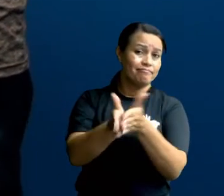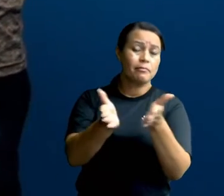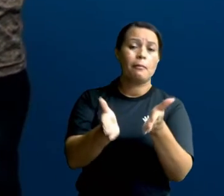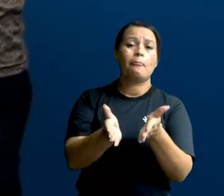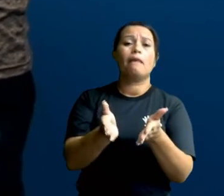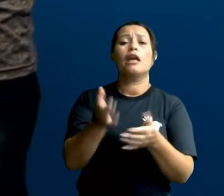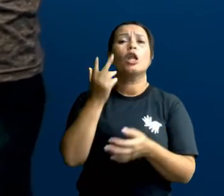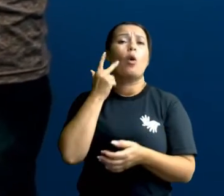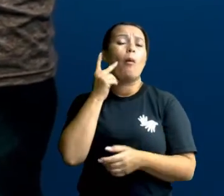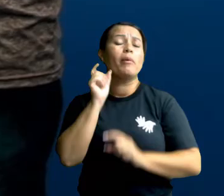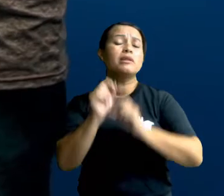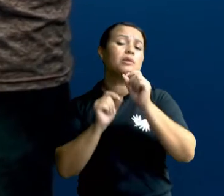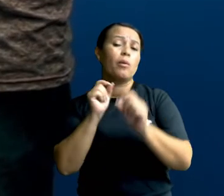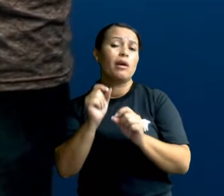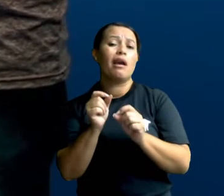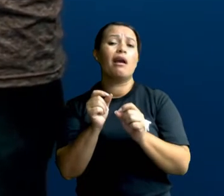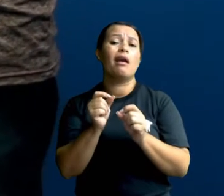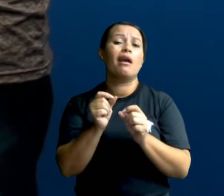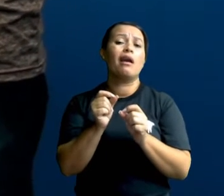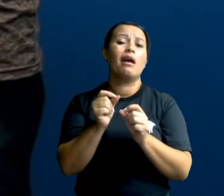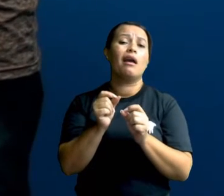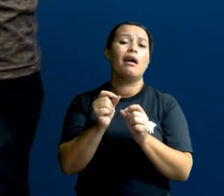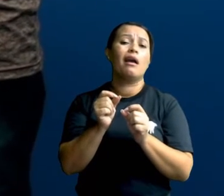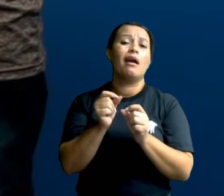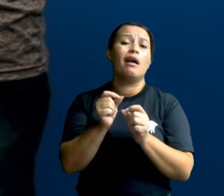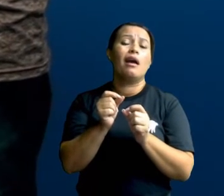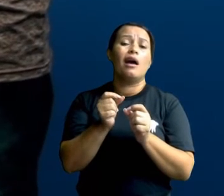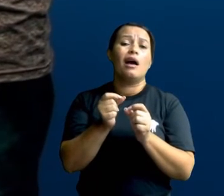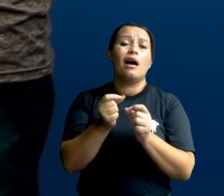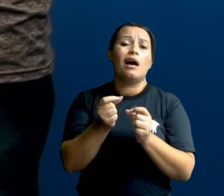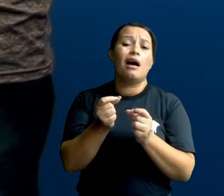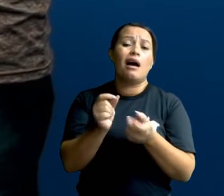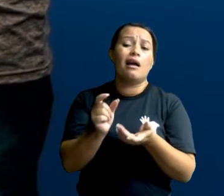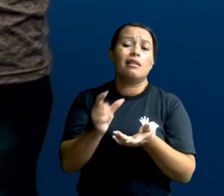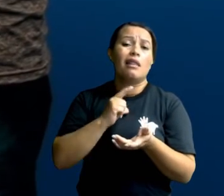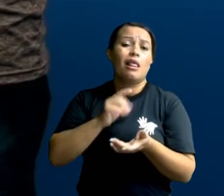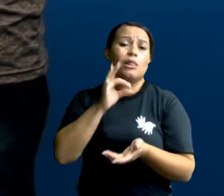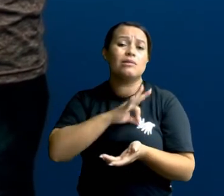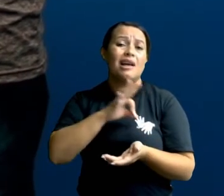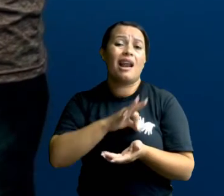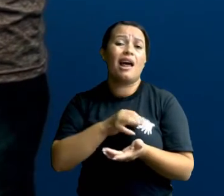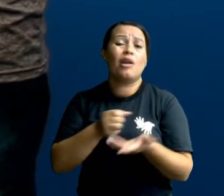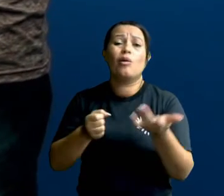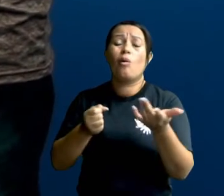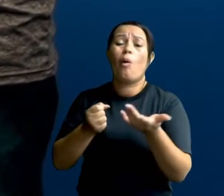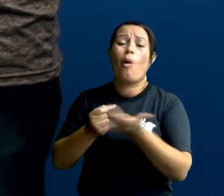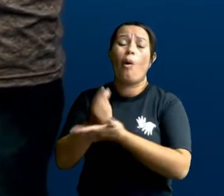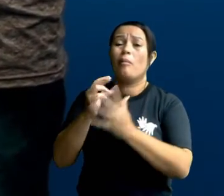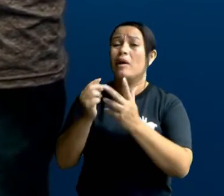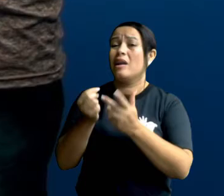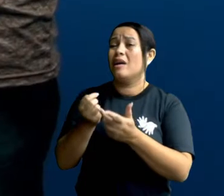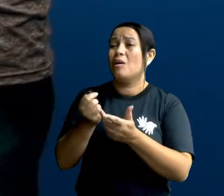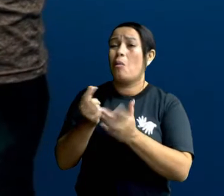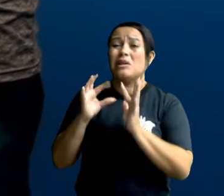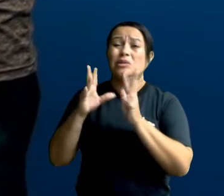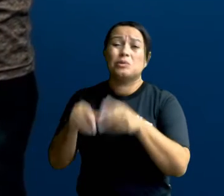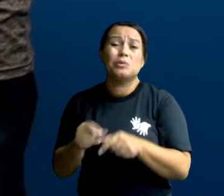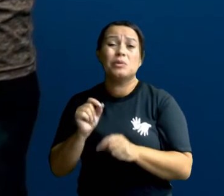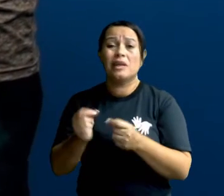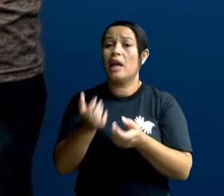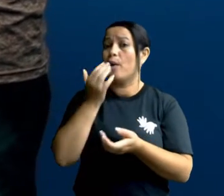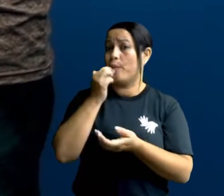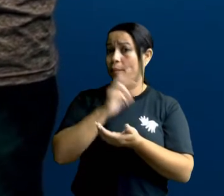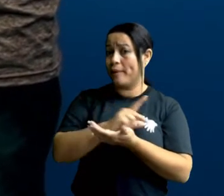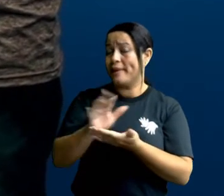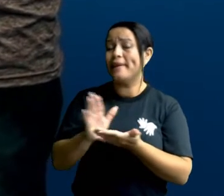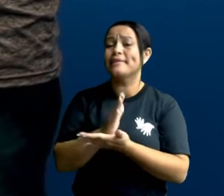pobres, que geralmente são que gastam quase toda a sua renda na aquisição de alimentos, mas que por ter uma